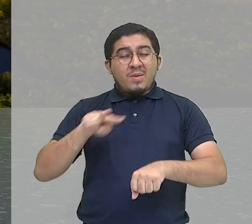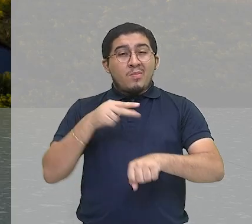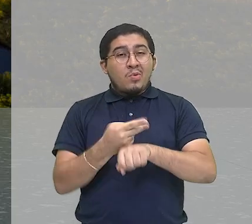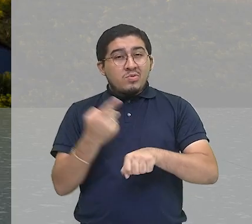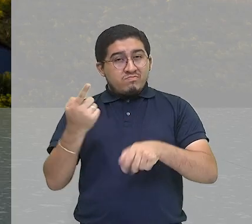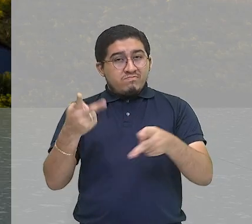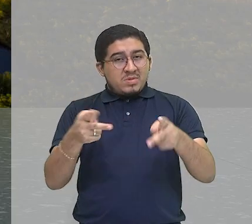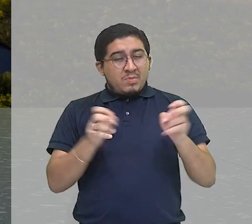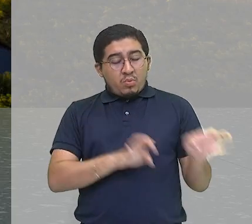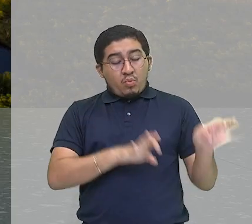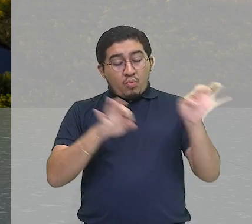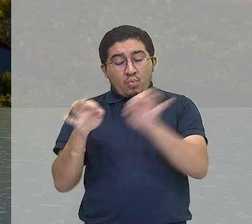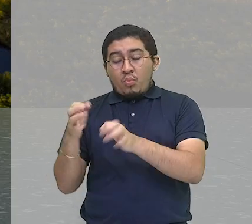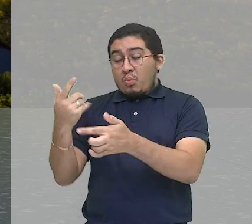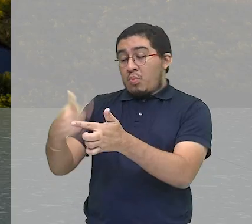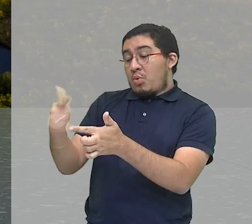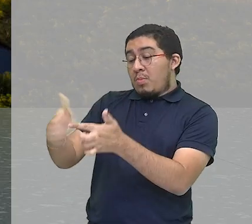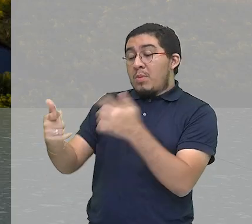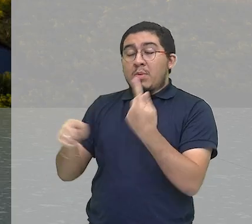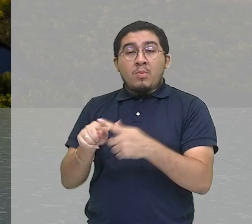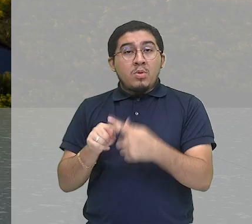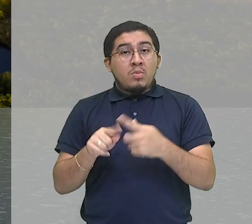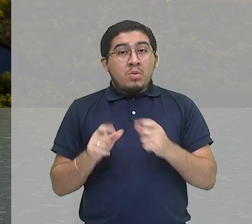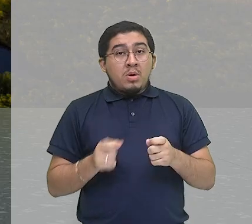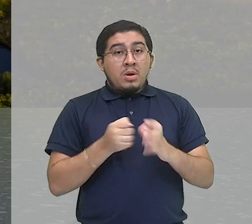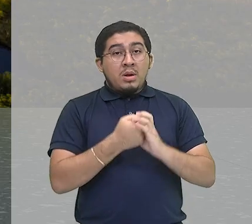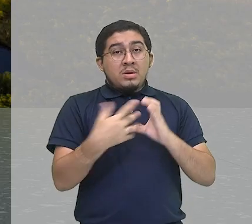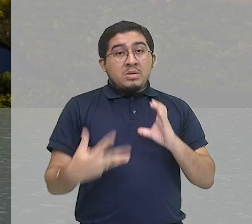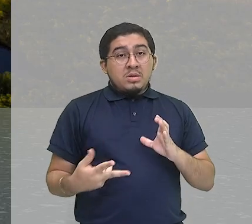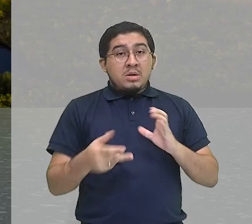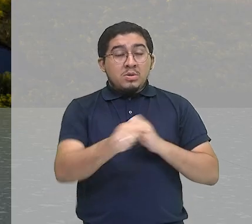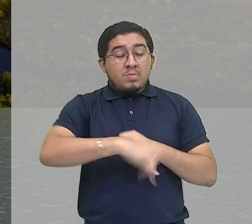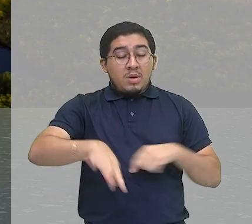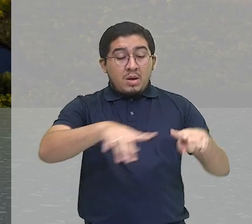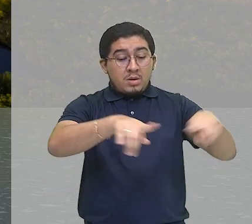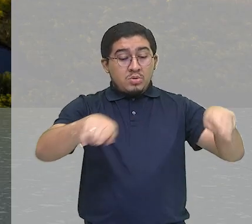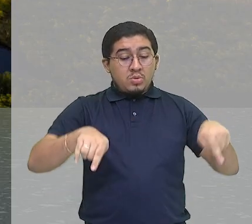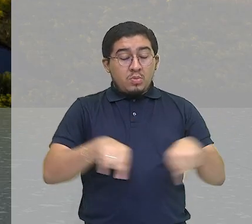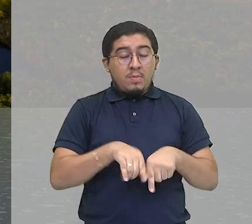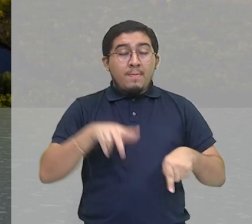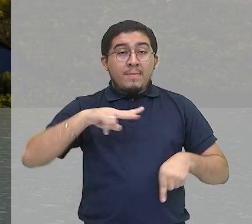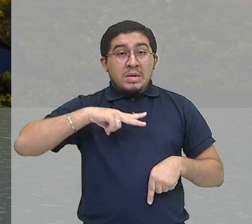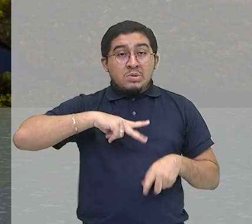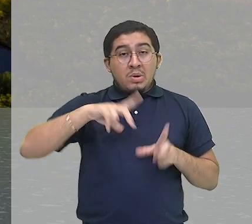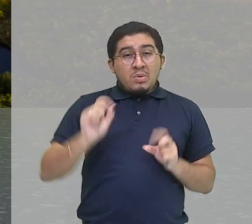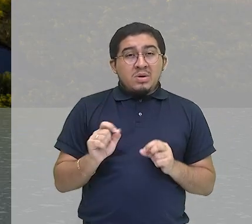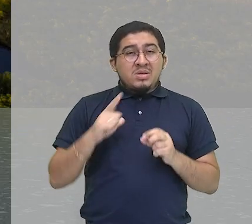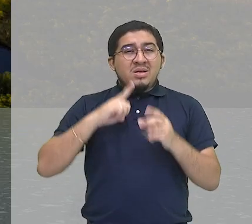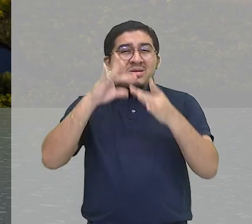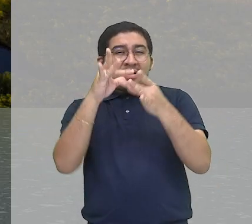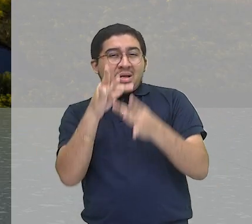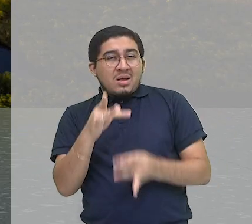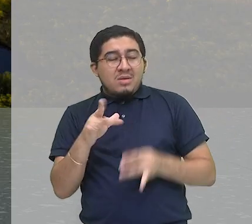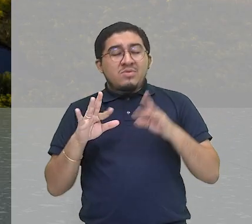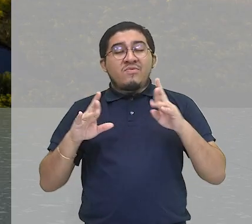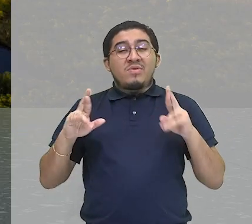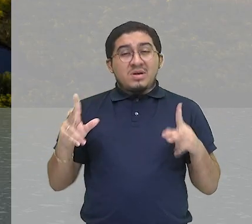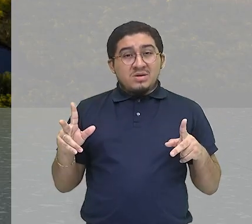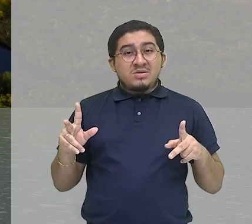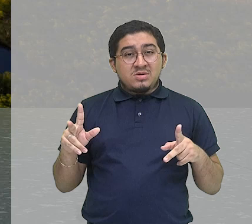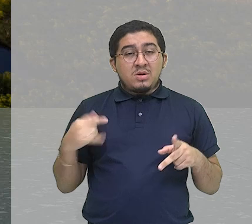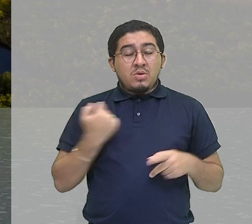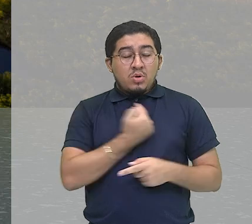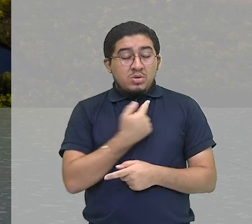porque o conceito de propriedade privada era algo abstrato e distante da